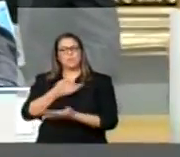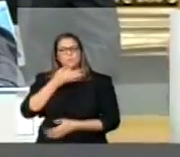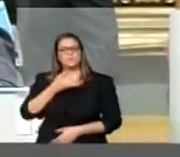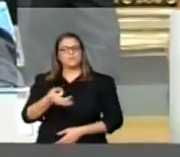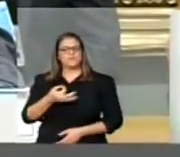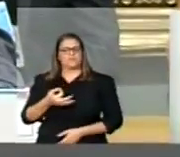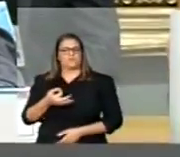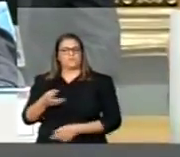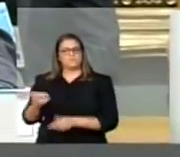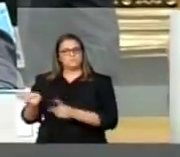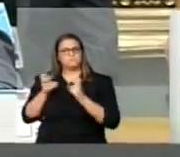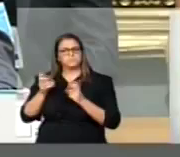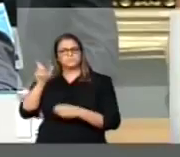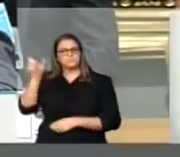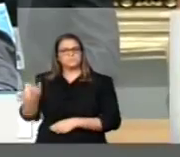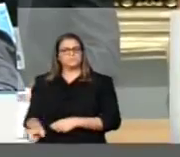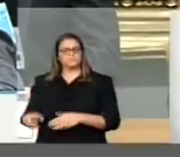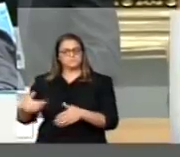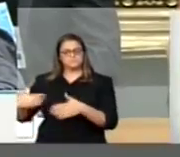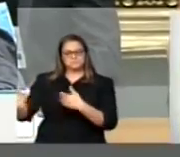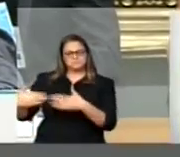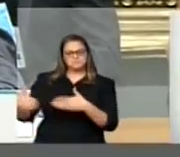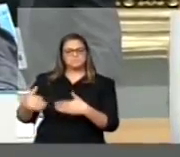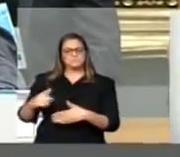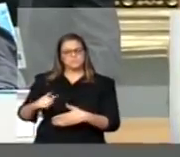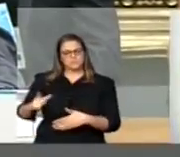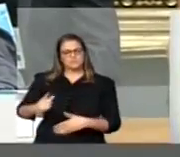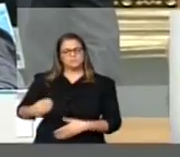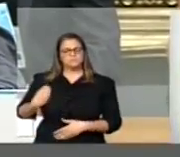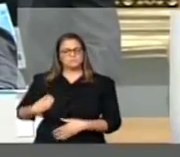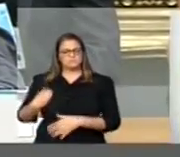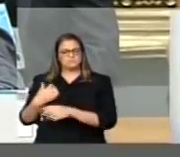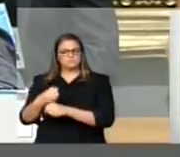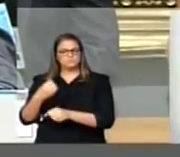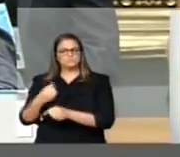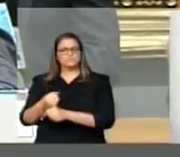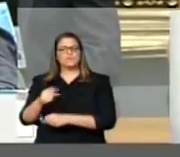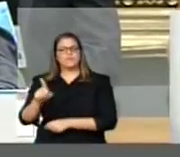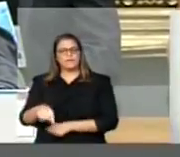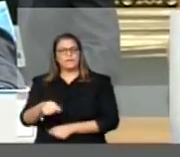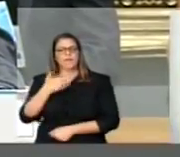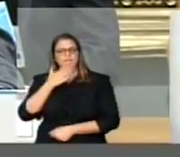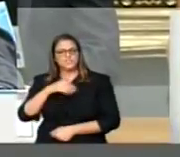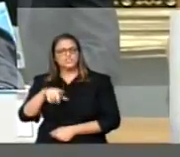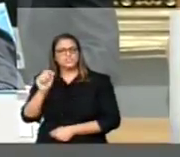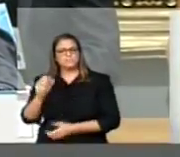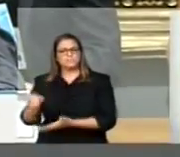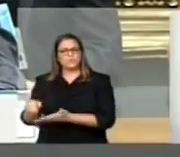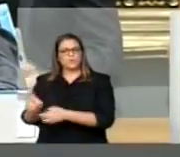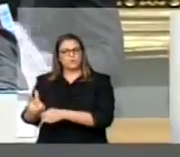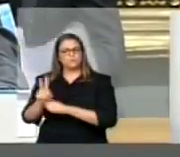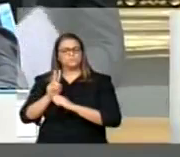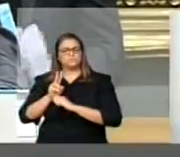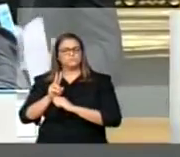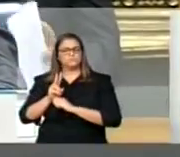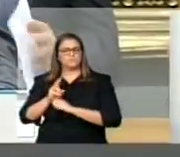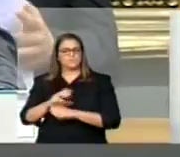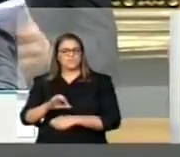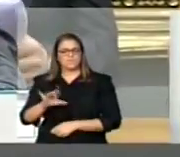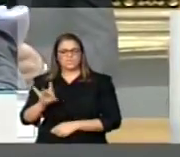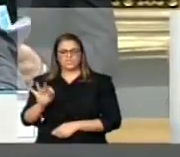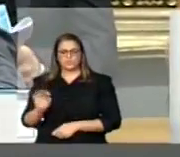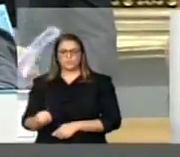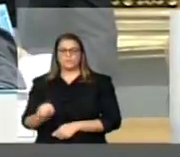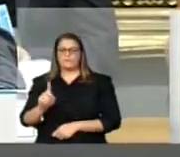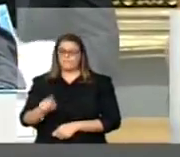indícios de que as transações financeiras relatadas constituíram um tipo de financiamento bancário, configurando a prática do crime